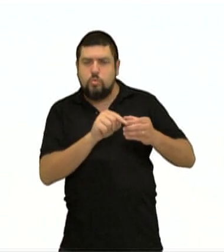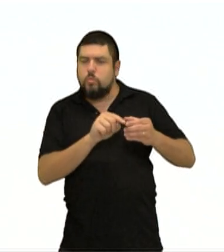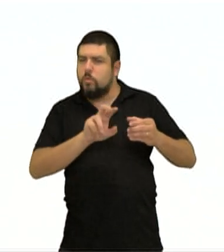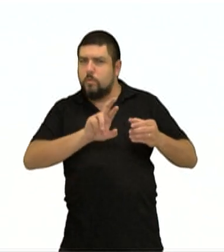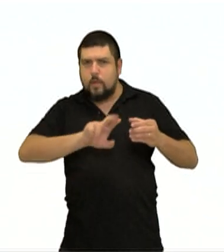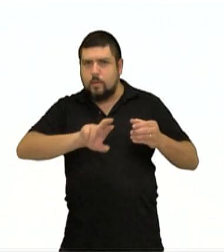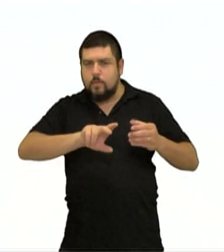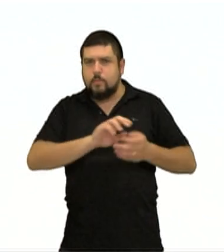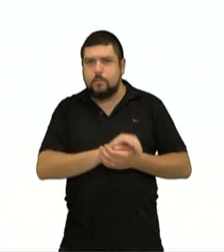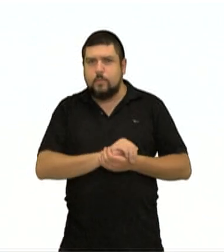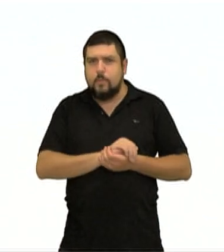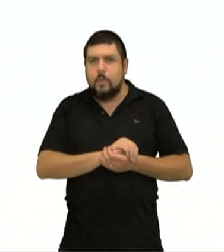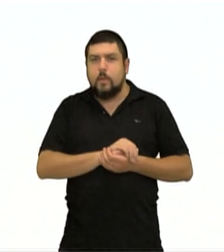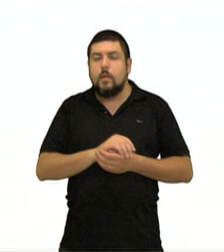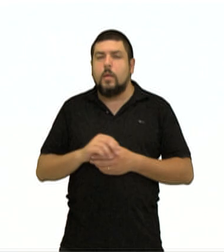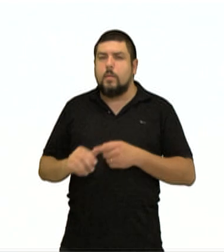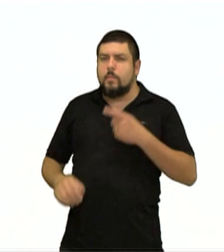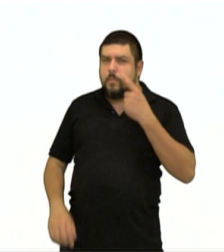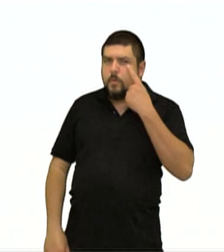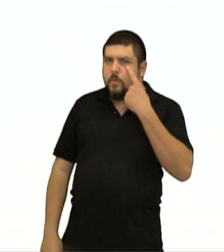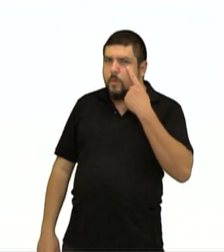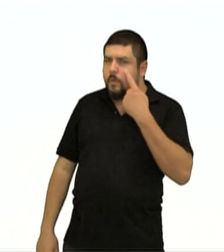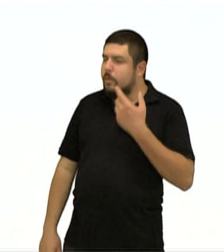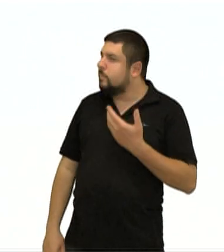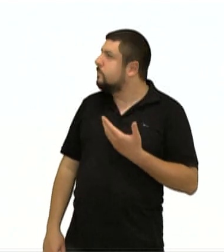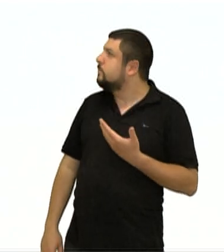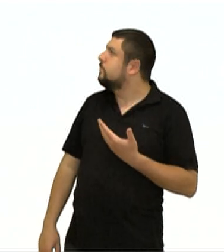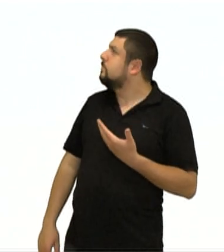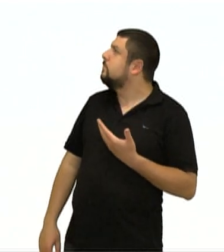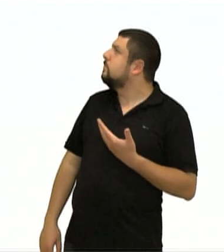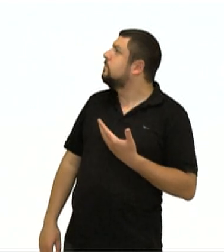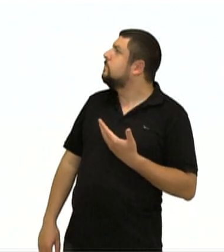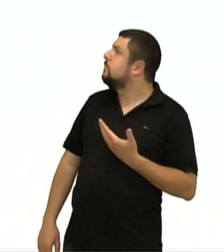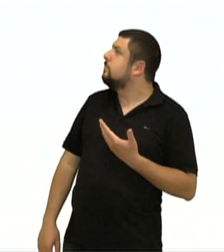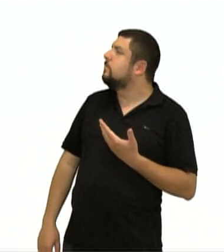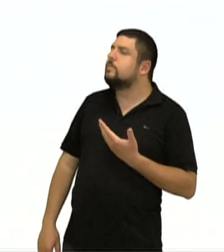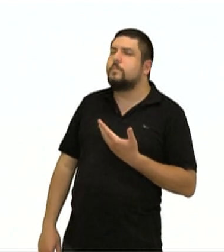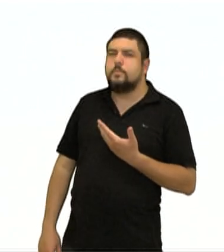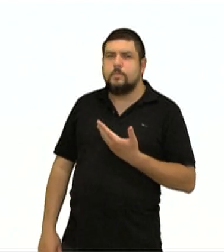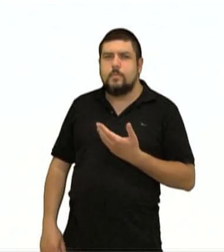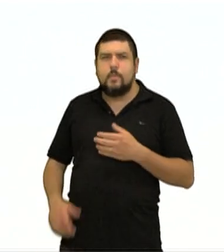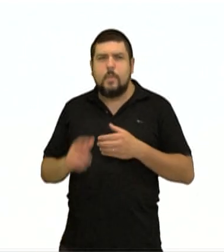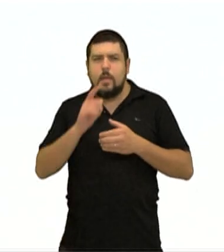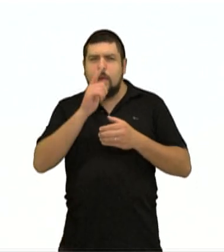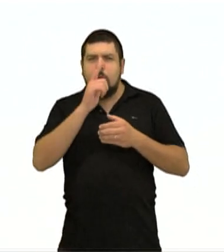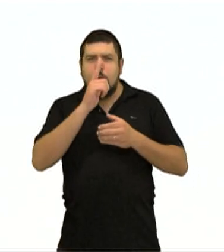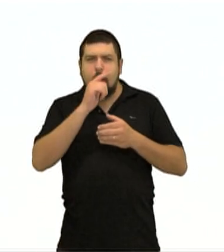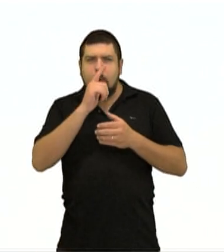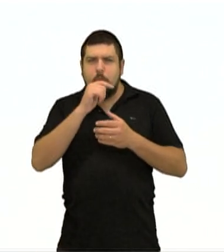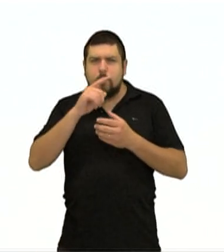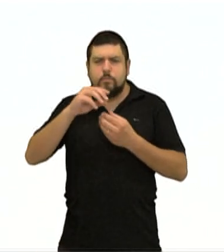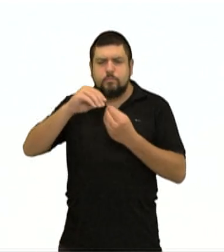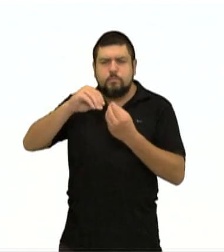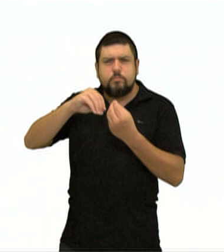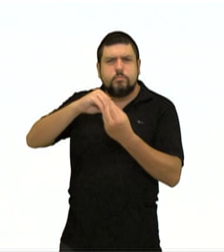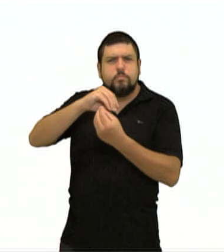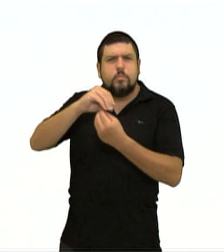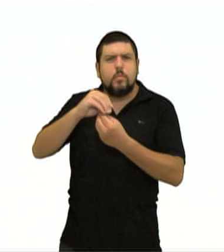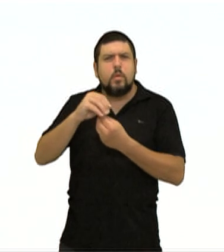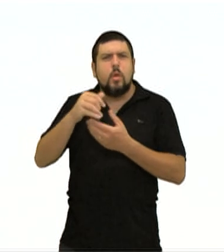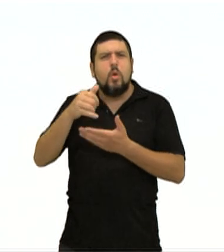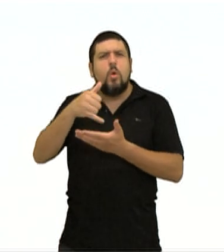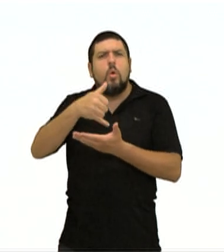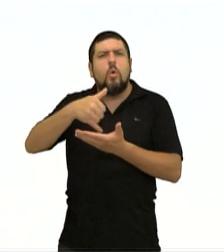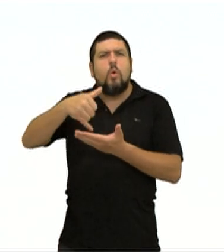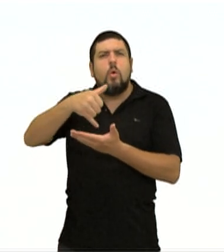lá na tela, nós temos o quê? Água com óleo de cozinha. Reparem como eles não se